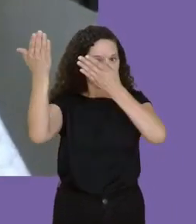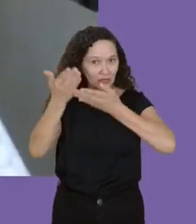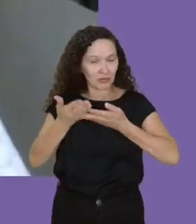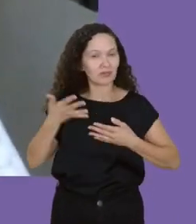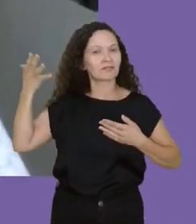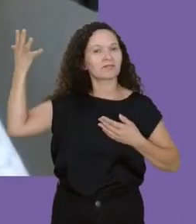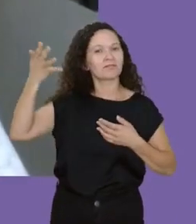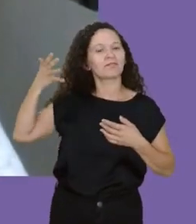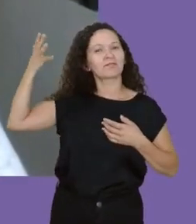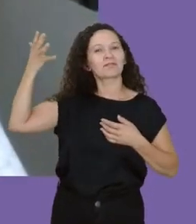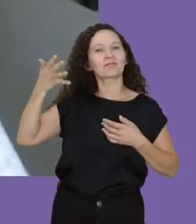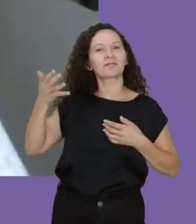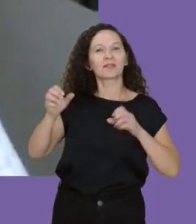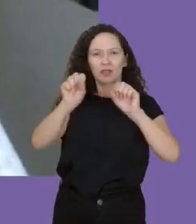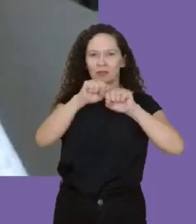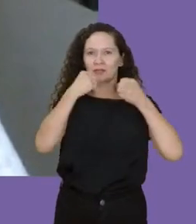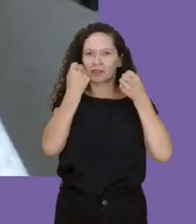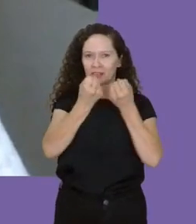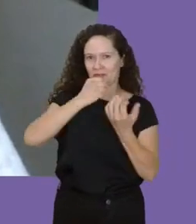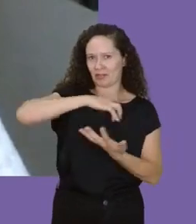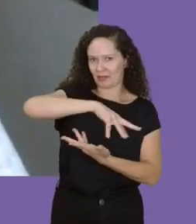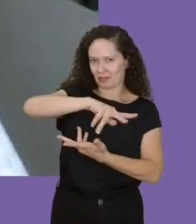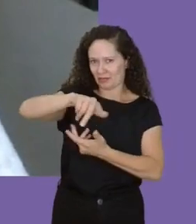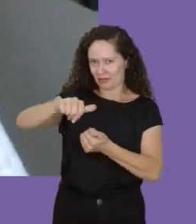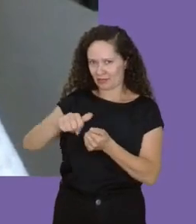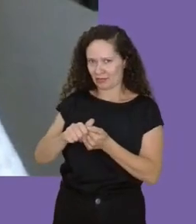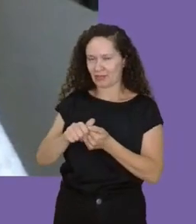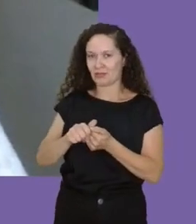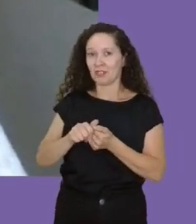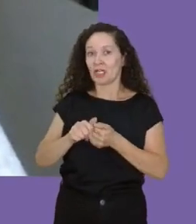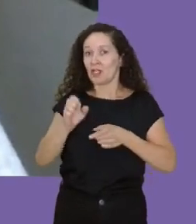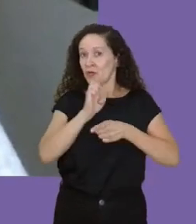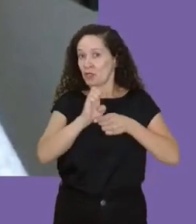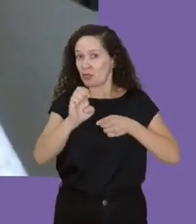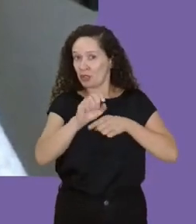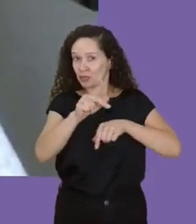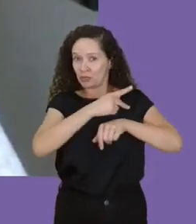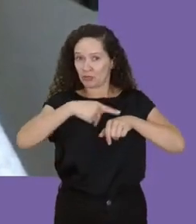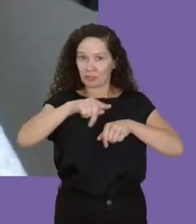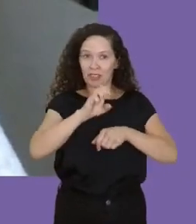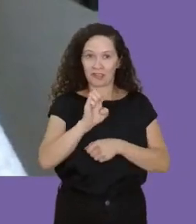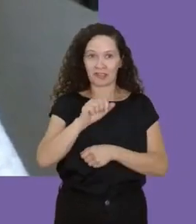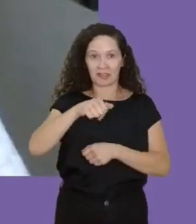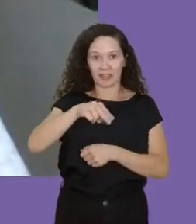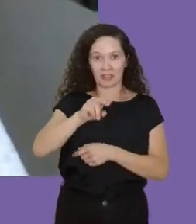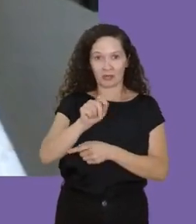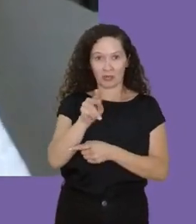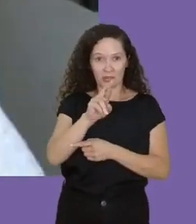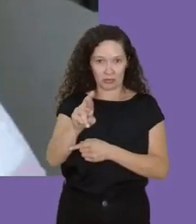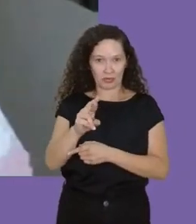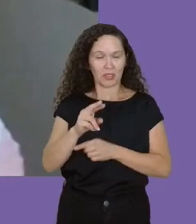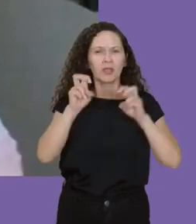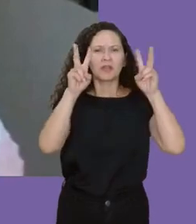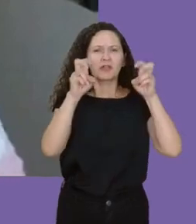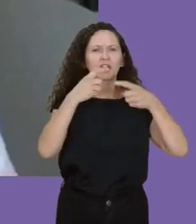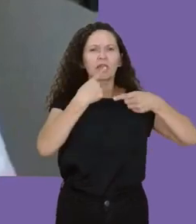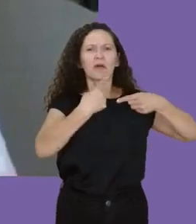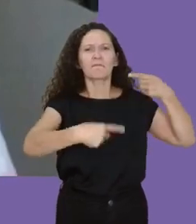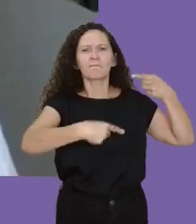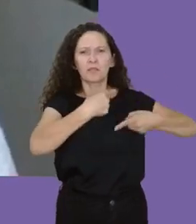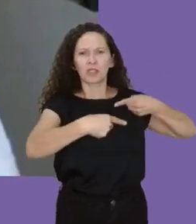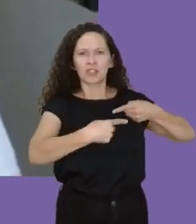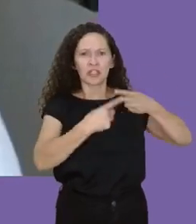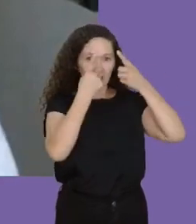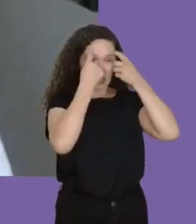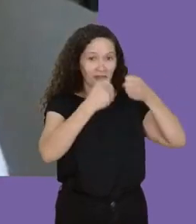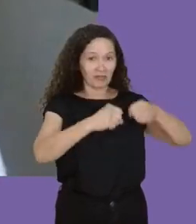palestrar num seminário internacional no Equador sobre violência política de gênero. E foi bastante interessante